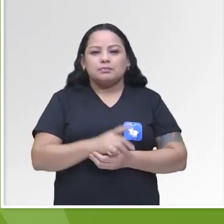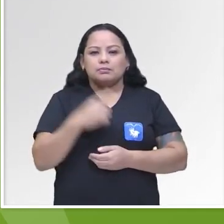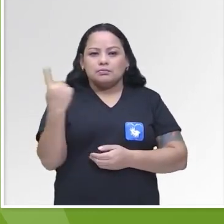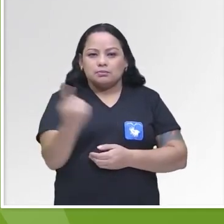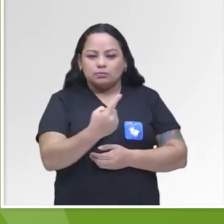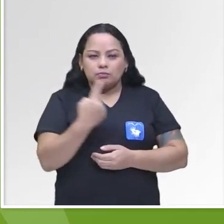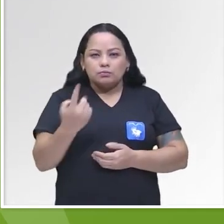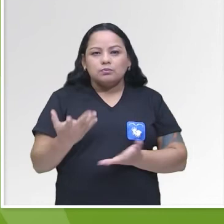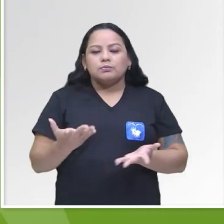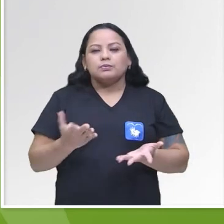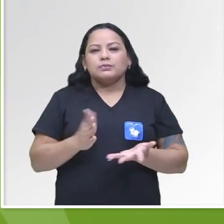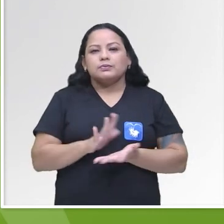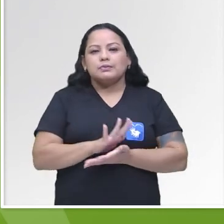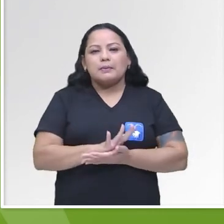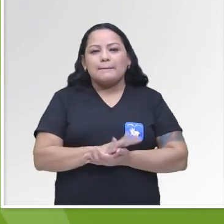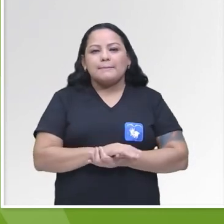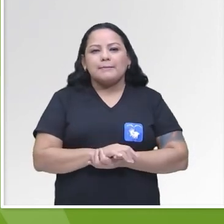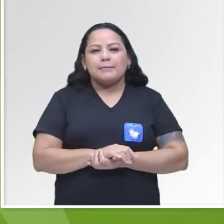gente